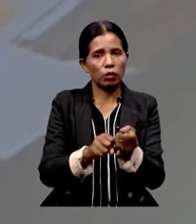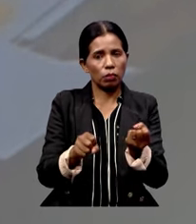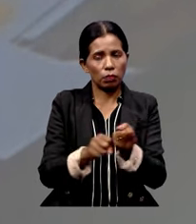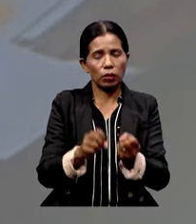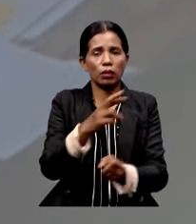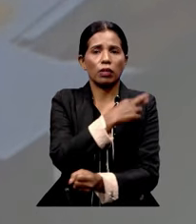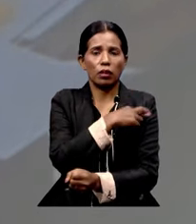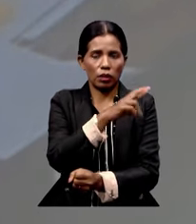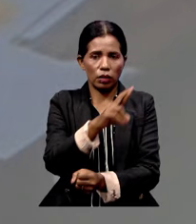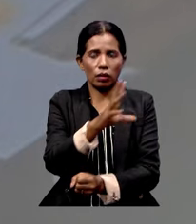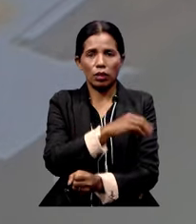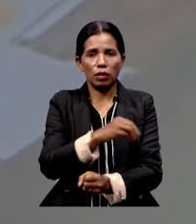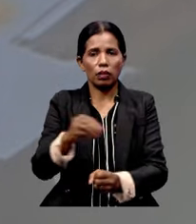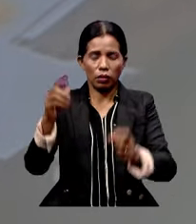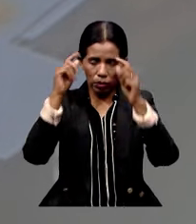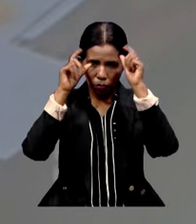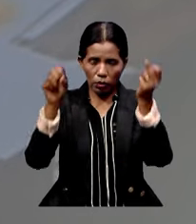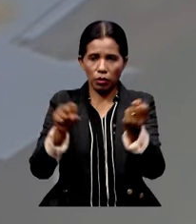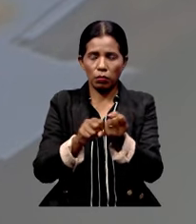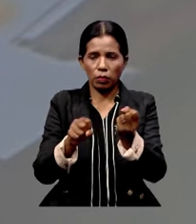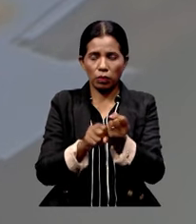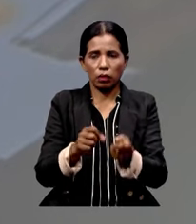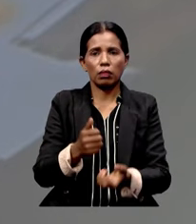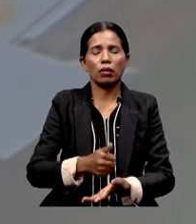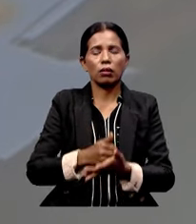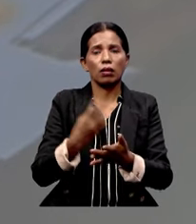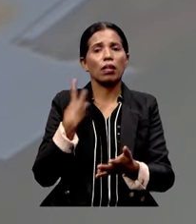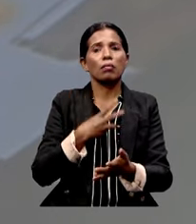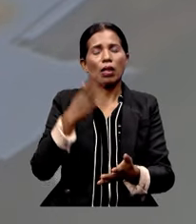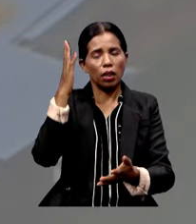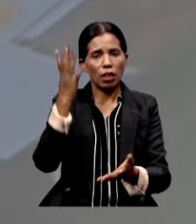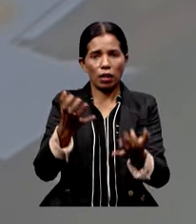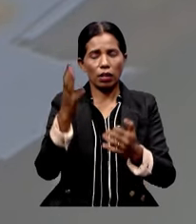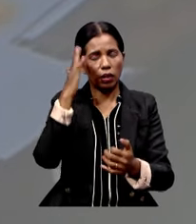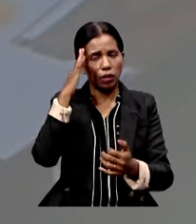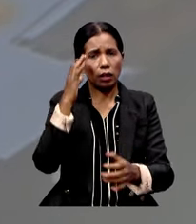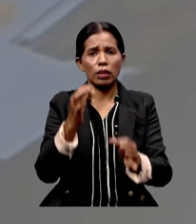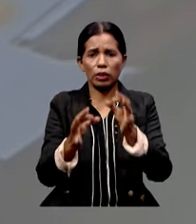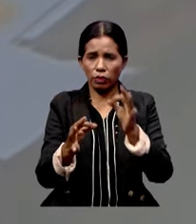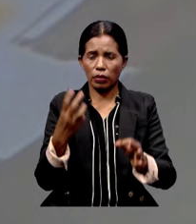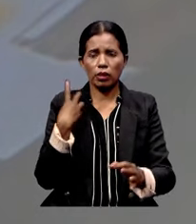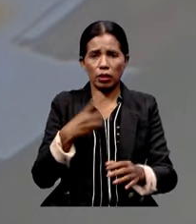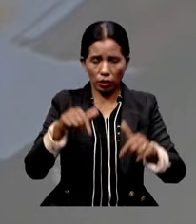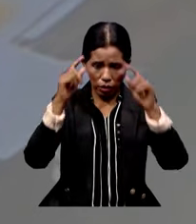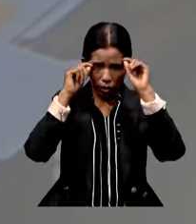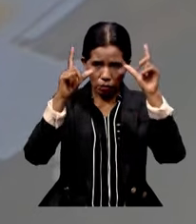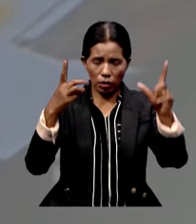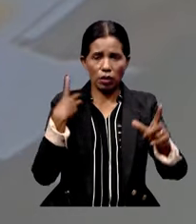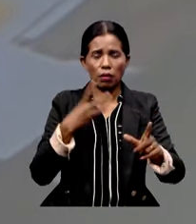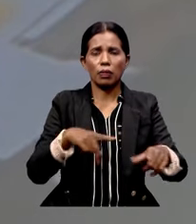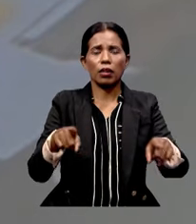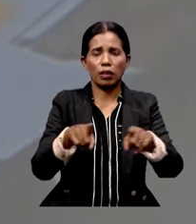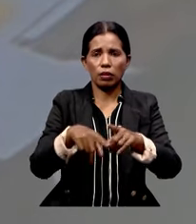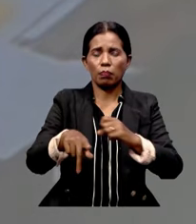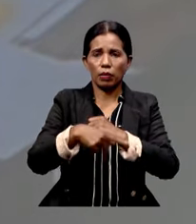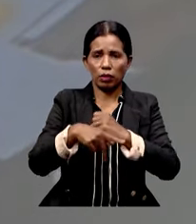religion. No to Timor that supports terrorists. A minha cara já tem, também. Mesmo que ia Timor, a minha nessa oposição, mas bem,